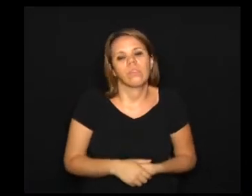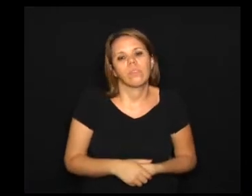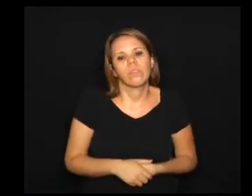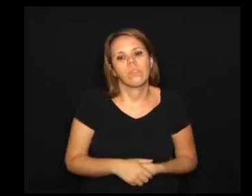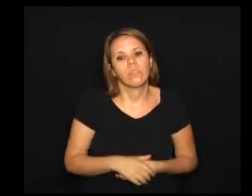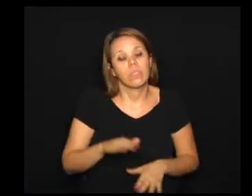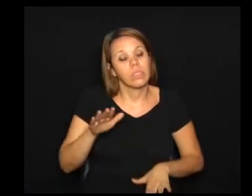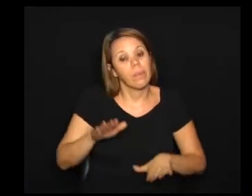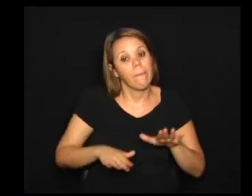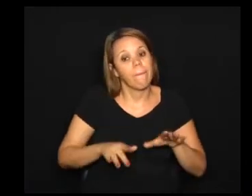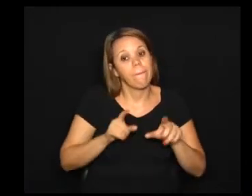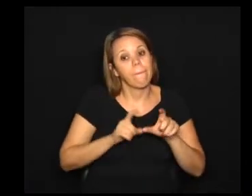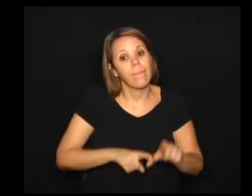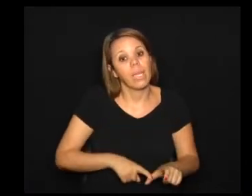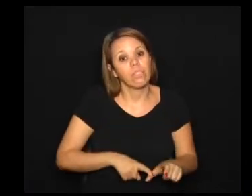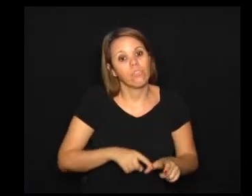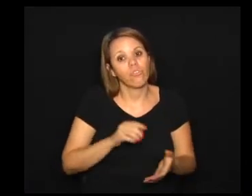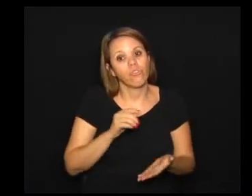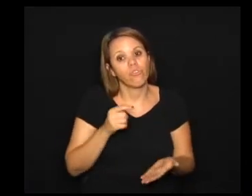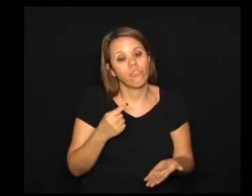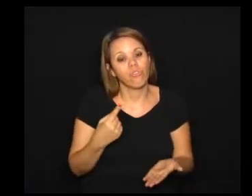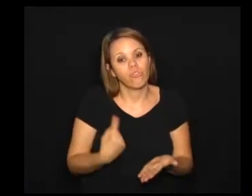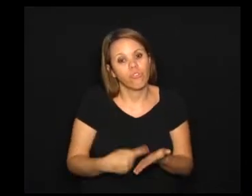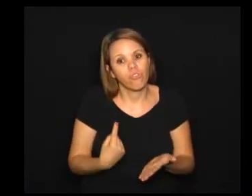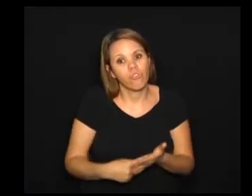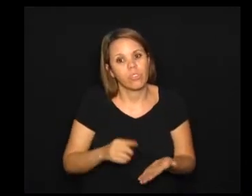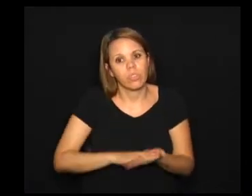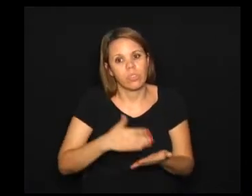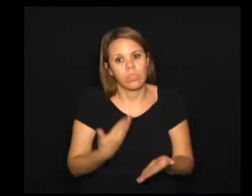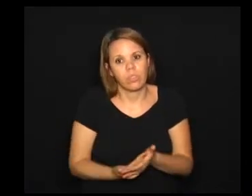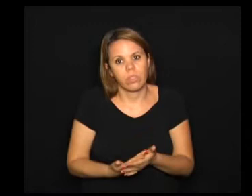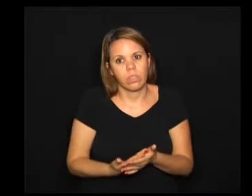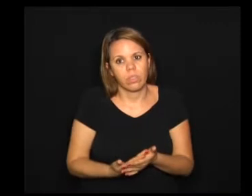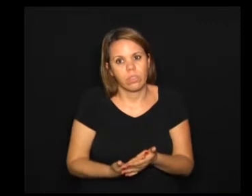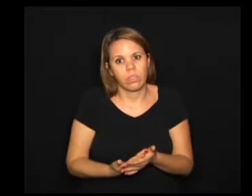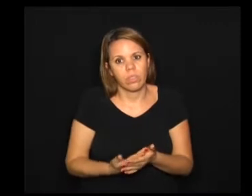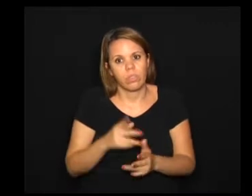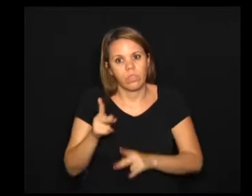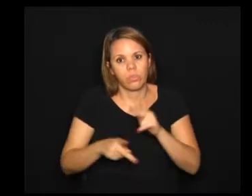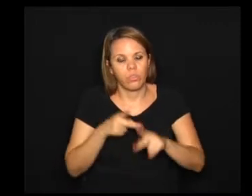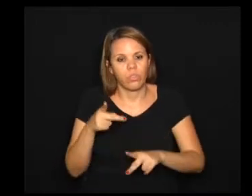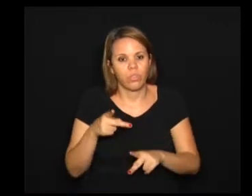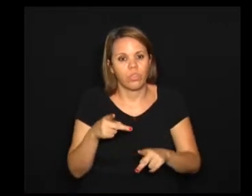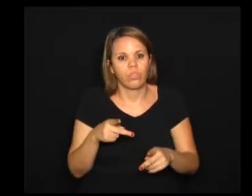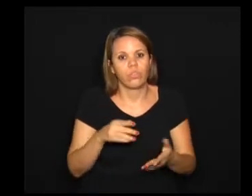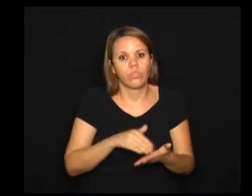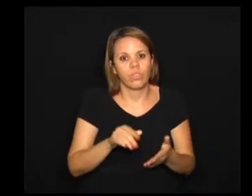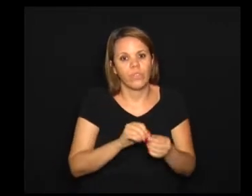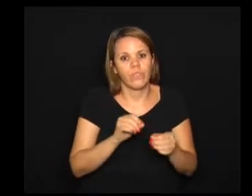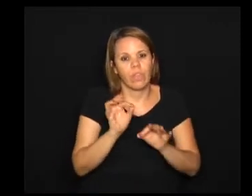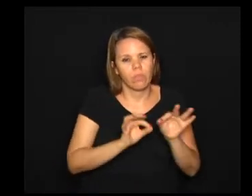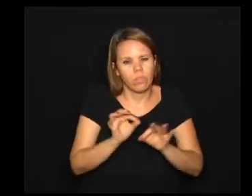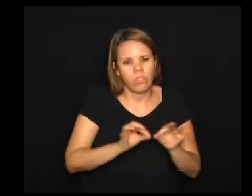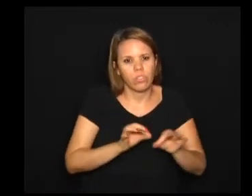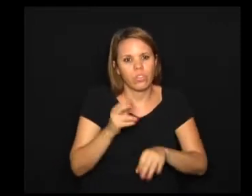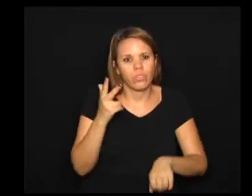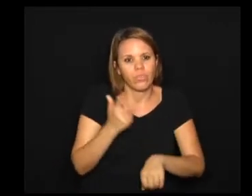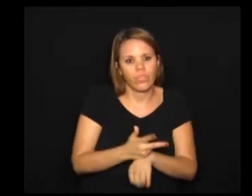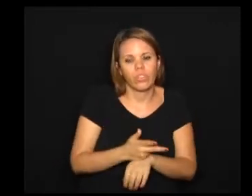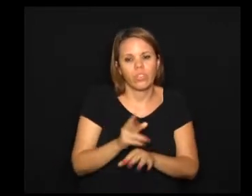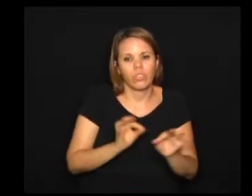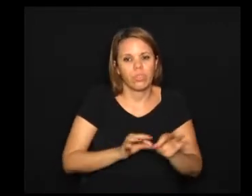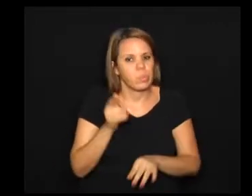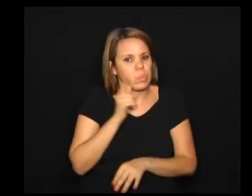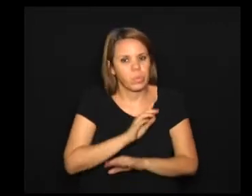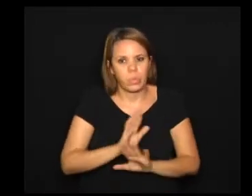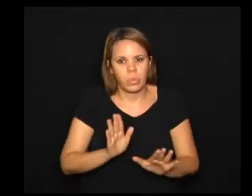de uma agenda das nossas intérpretes com a agenda do pessoal do estúdio que faz os vídeos, então não é sempre que a gente